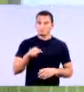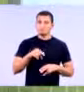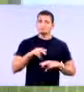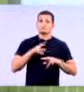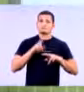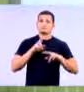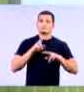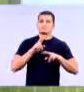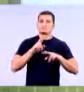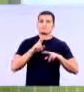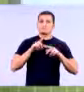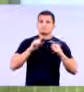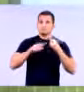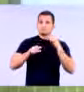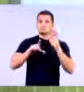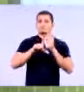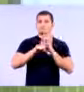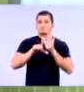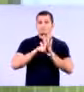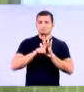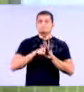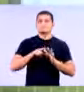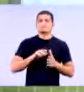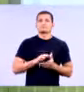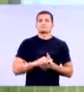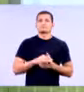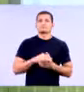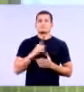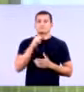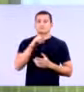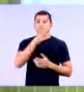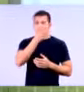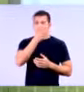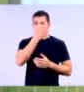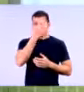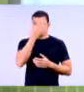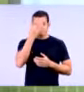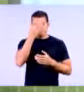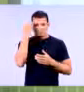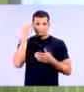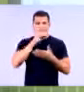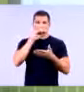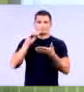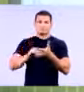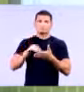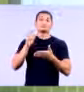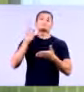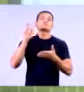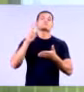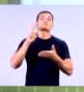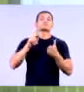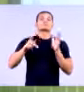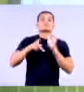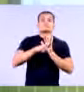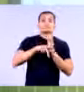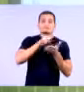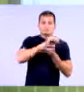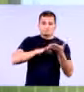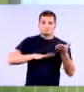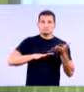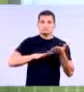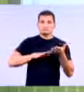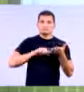crime, né, taxativo. É um crime se você não referenciar a fonte que você está utilizando ou quem produziu aquele